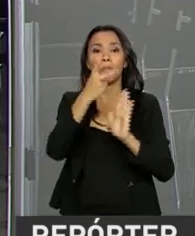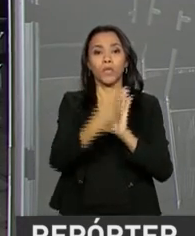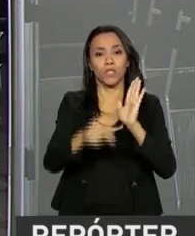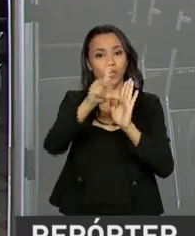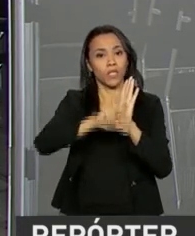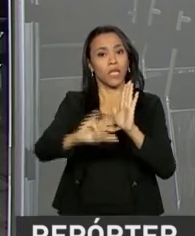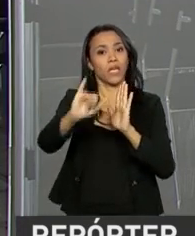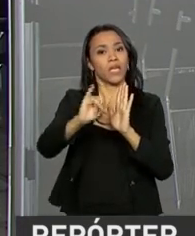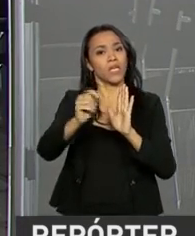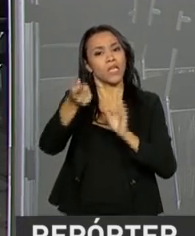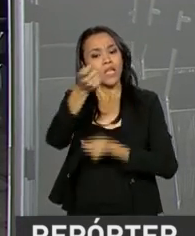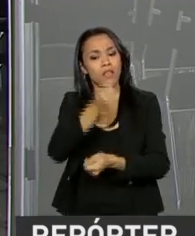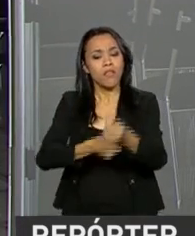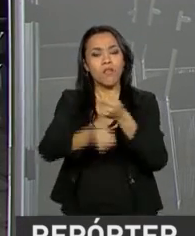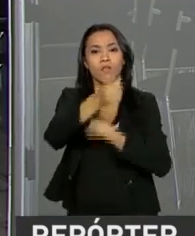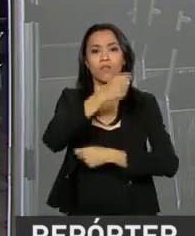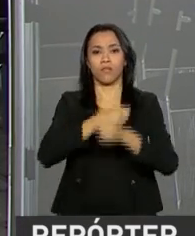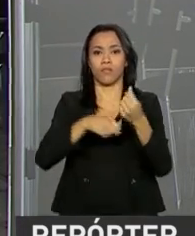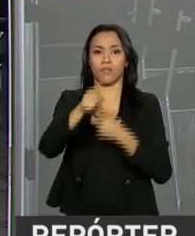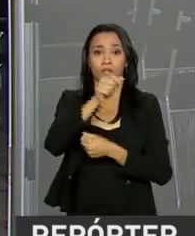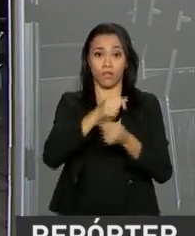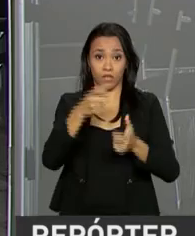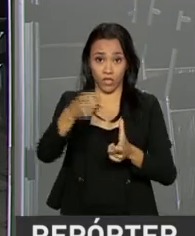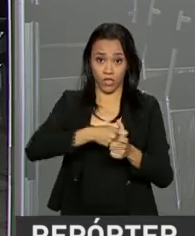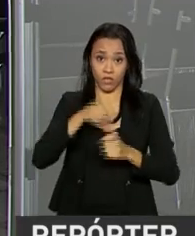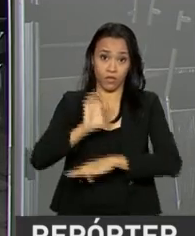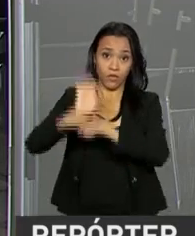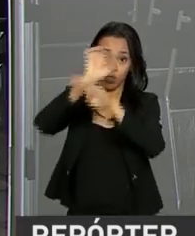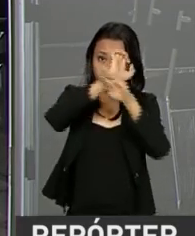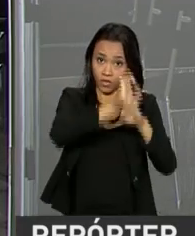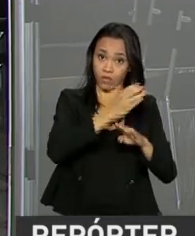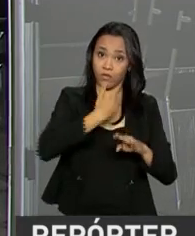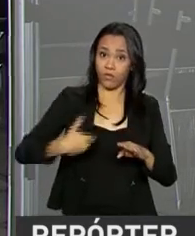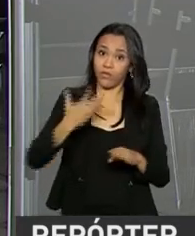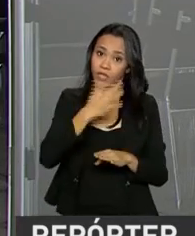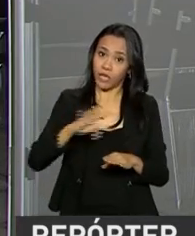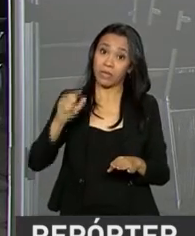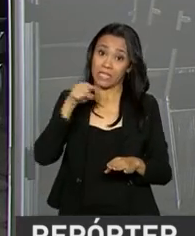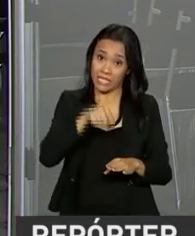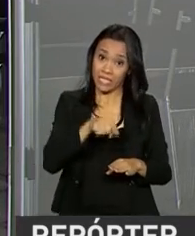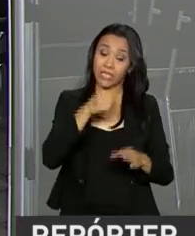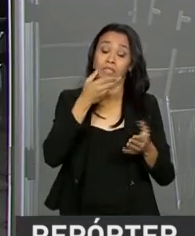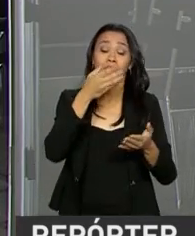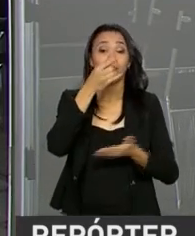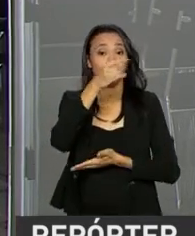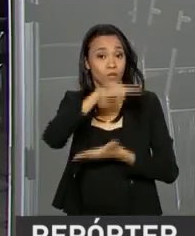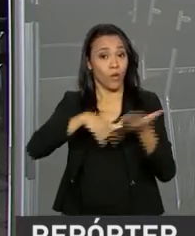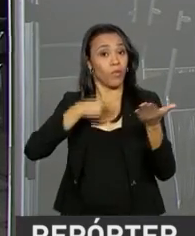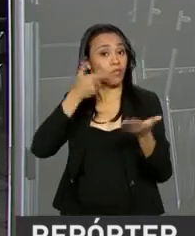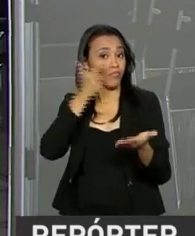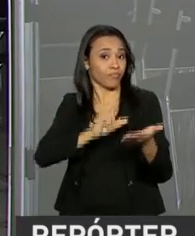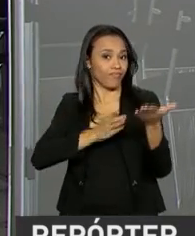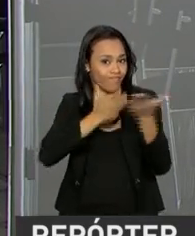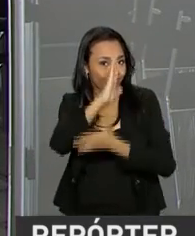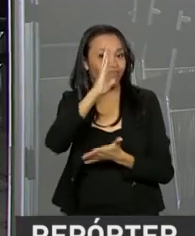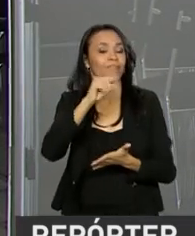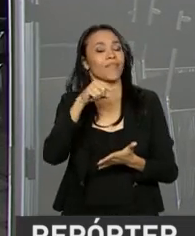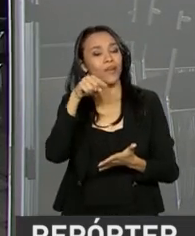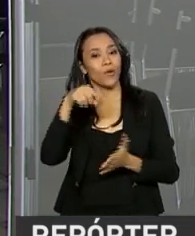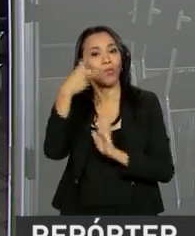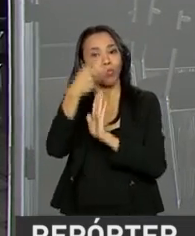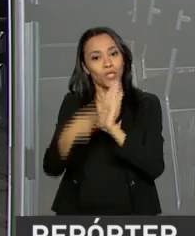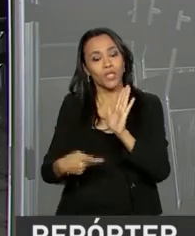renegociação das dívidas dos estados com a união se esse requerimento for aprovado o projeto de lei pode tramitar